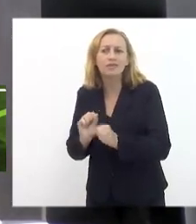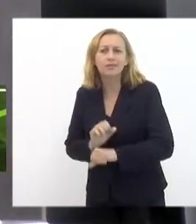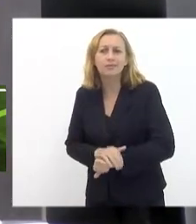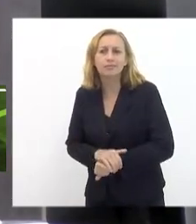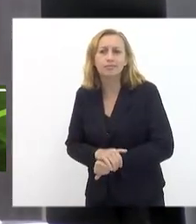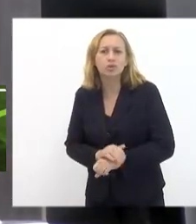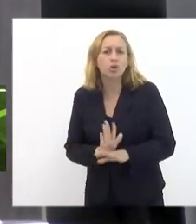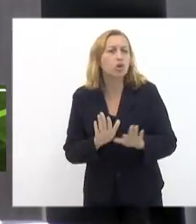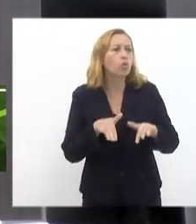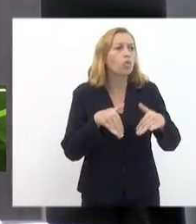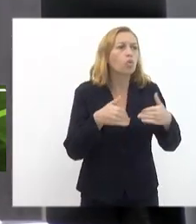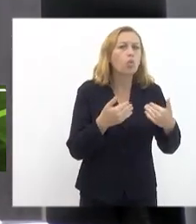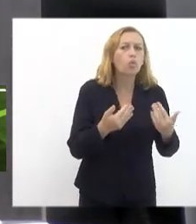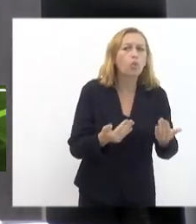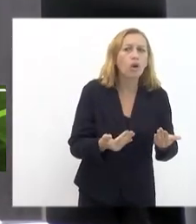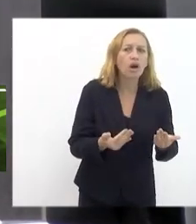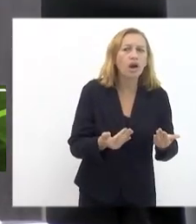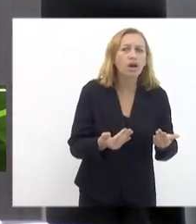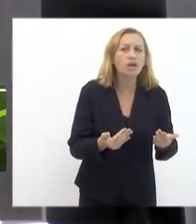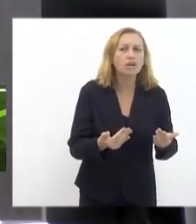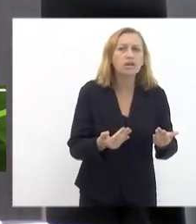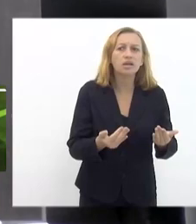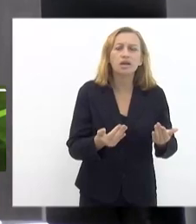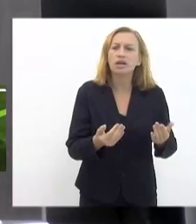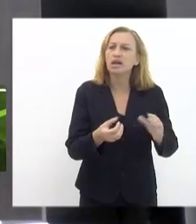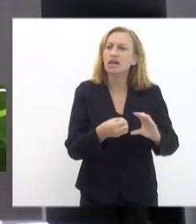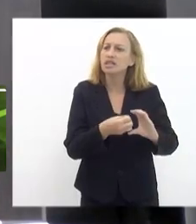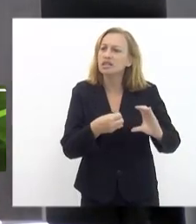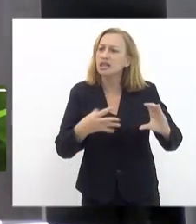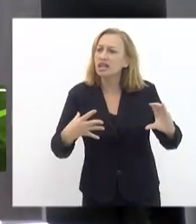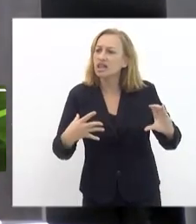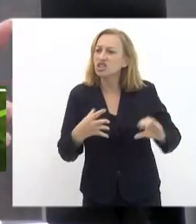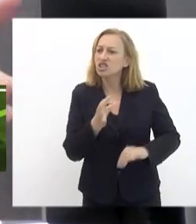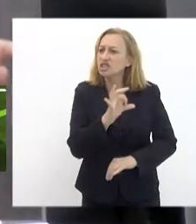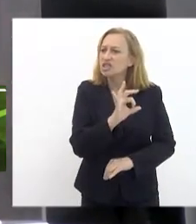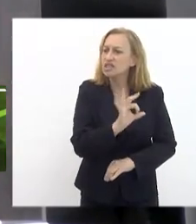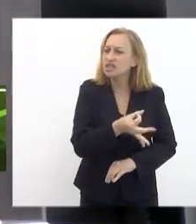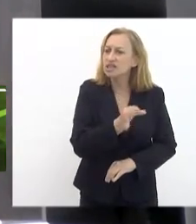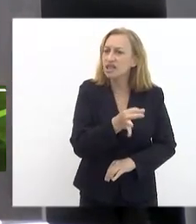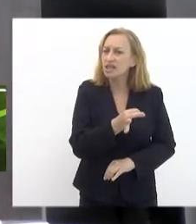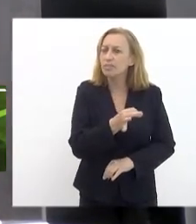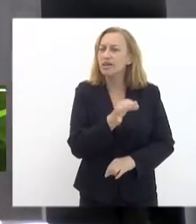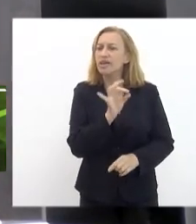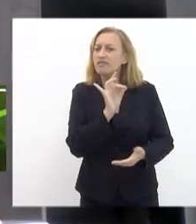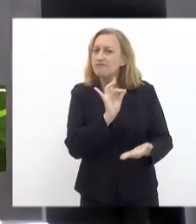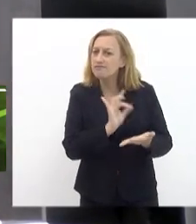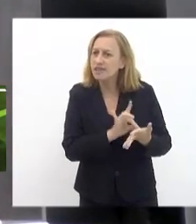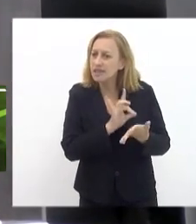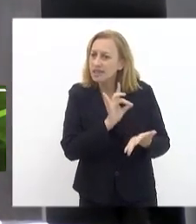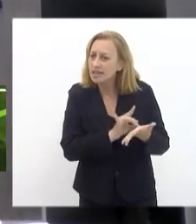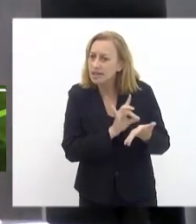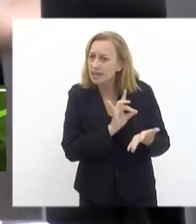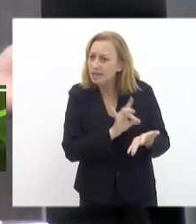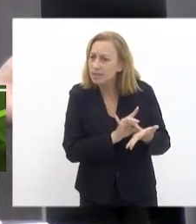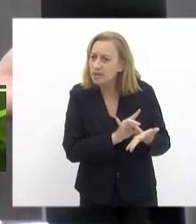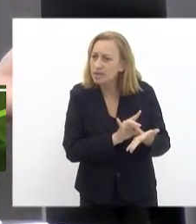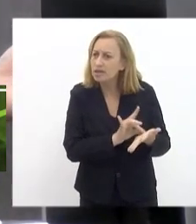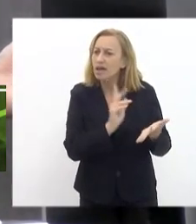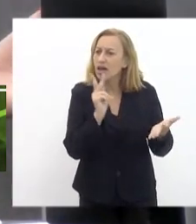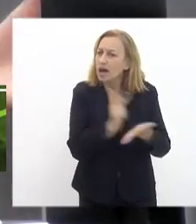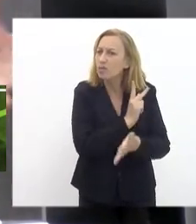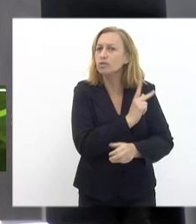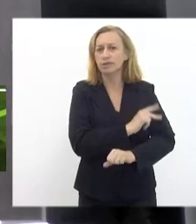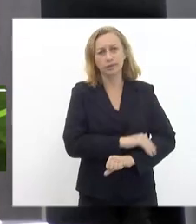quais os critérios adotados exatamente para que isto realmente se